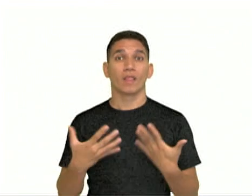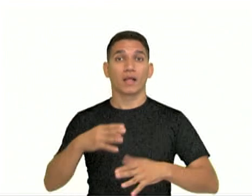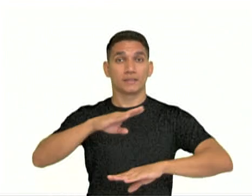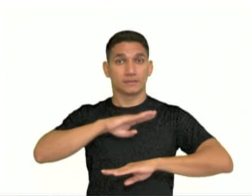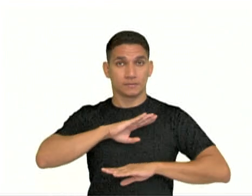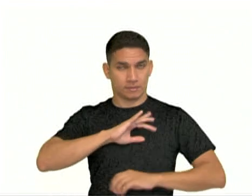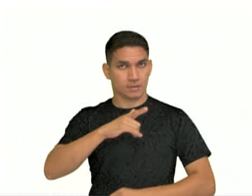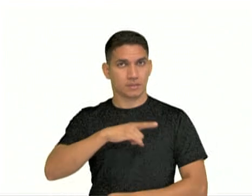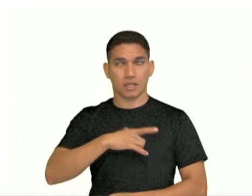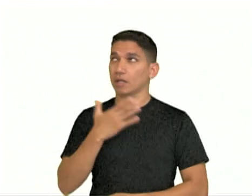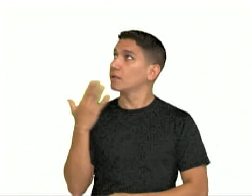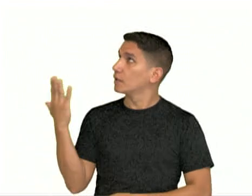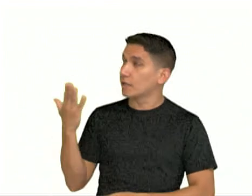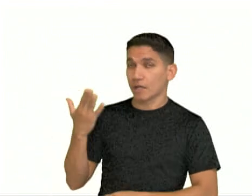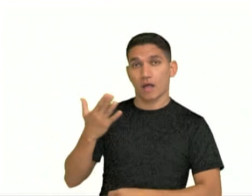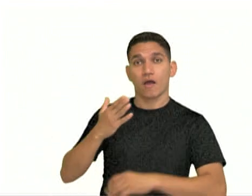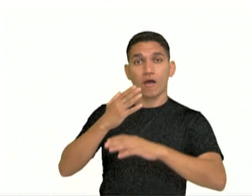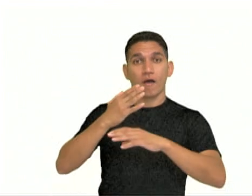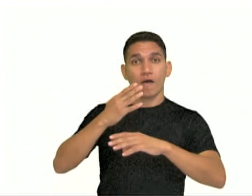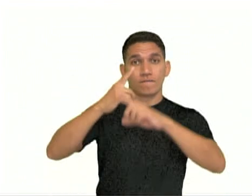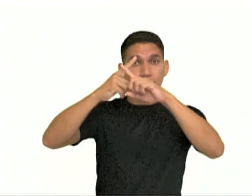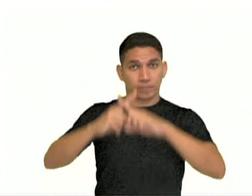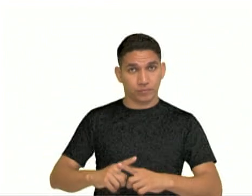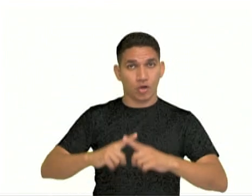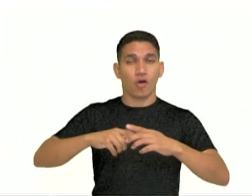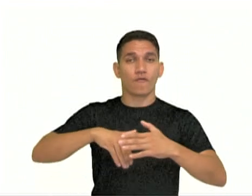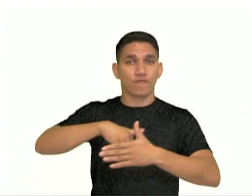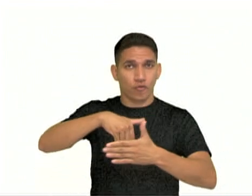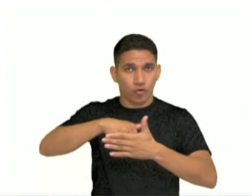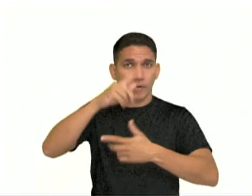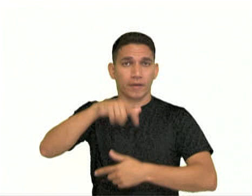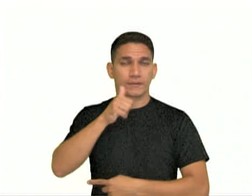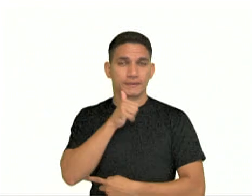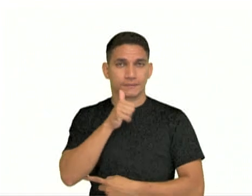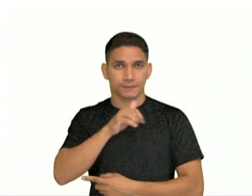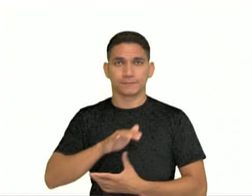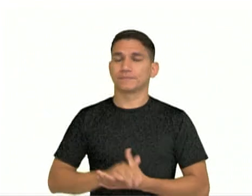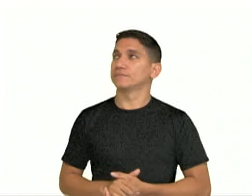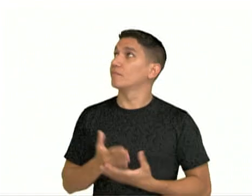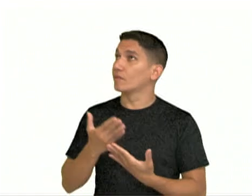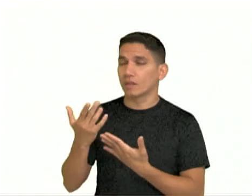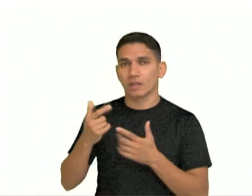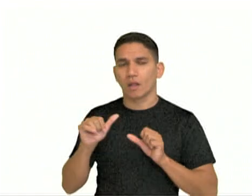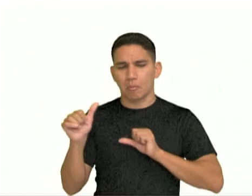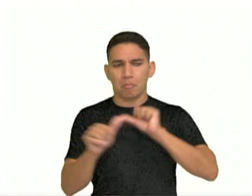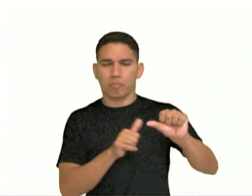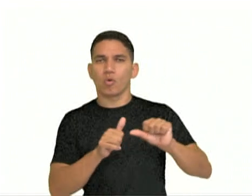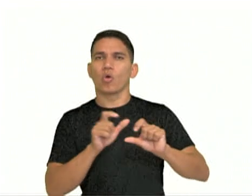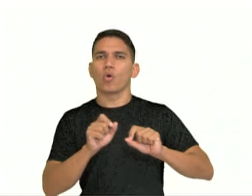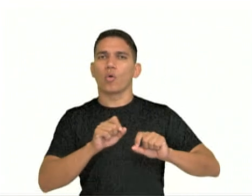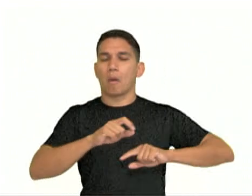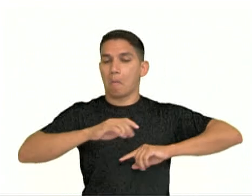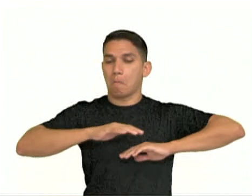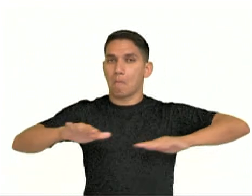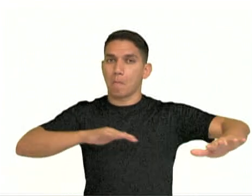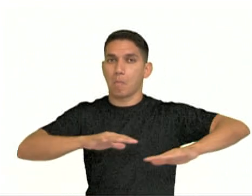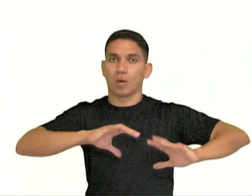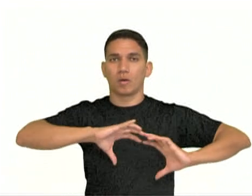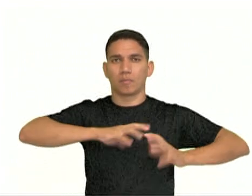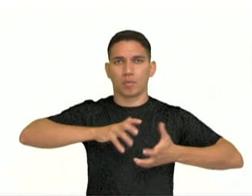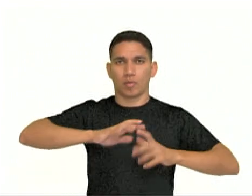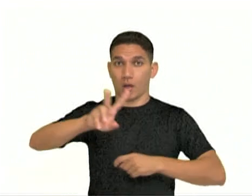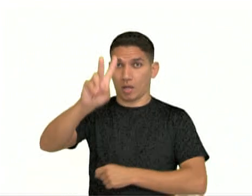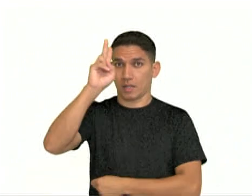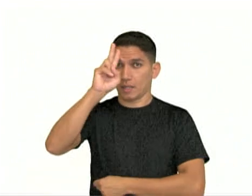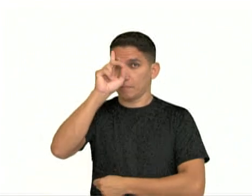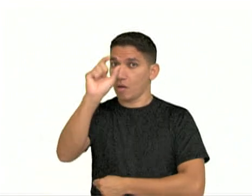situação, você tem um jogo de futebol, certo? No caso aqui representado por um futebol feminino, e você tem uma mudança na quantidade de movimento da bola, certo? Lembrando